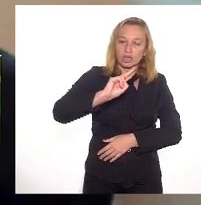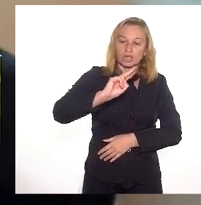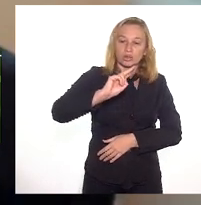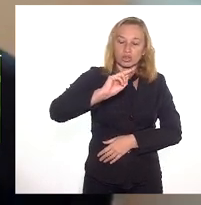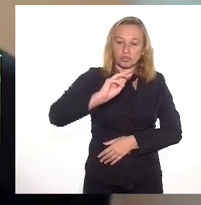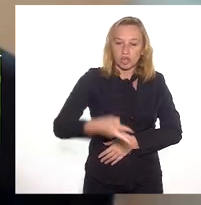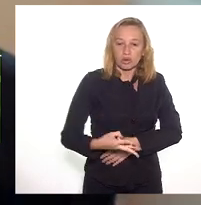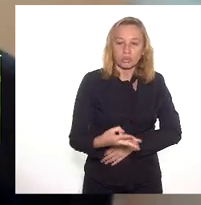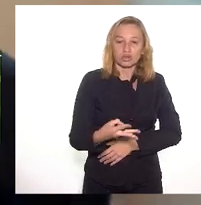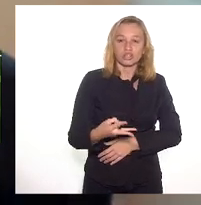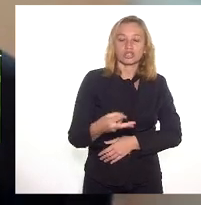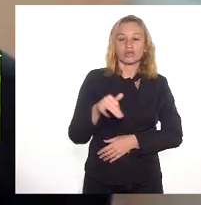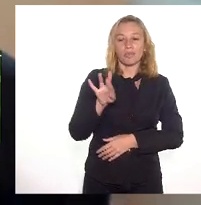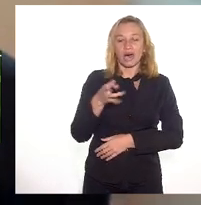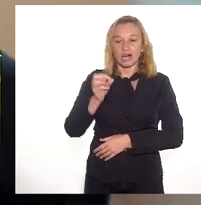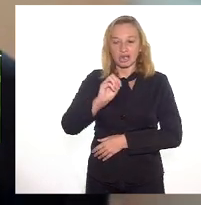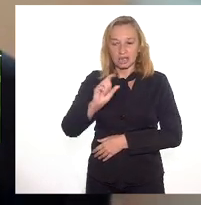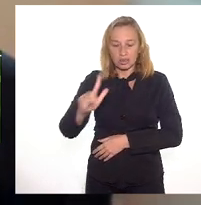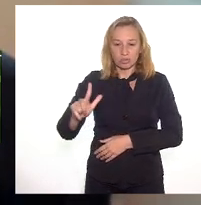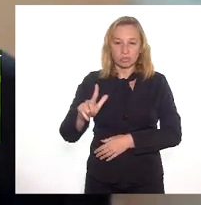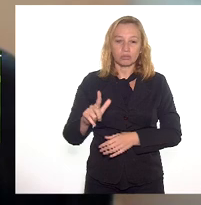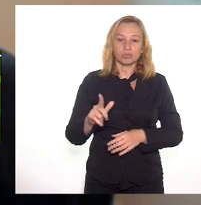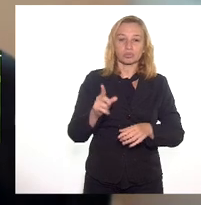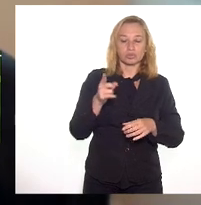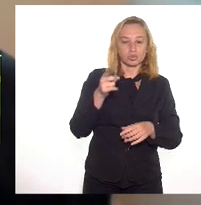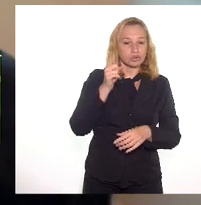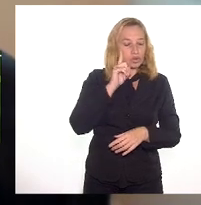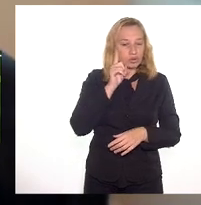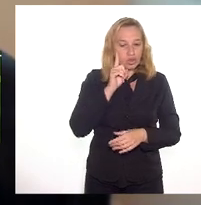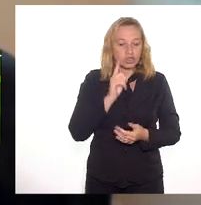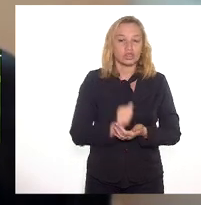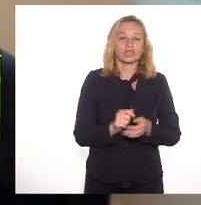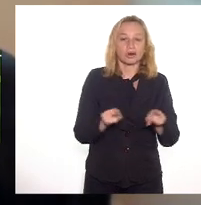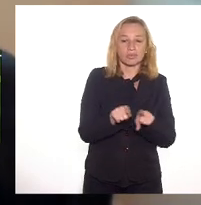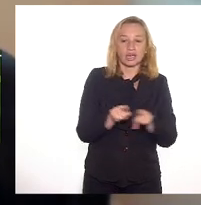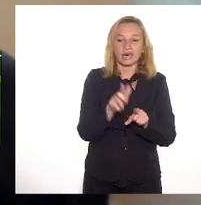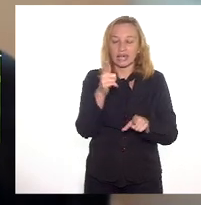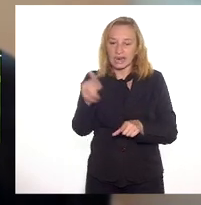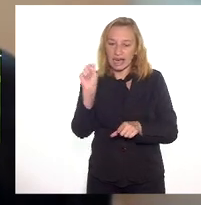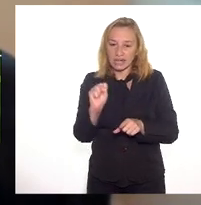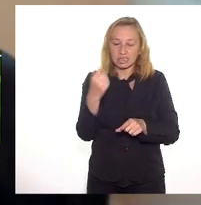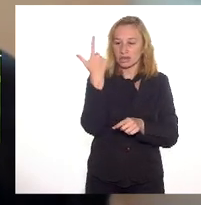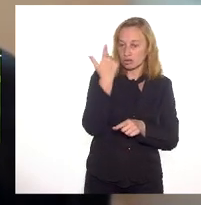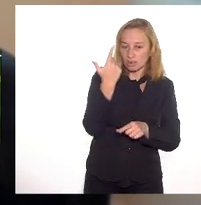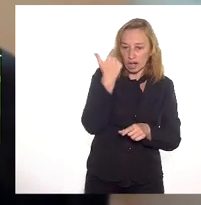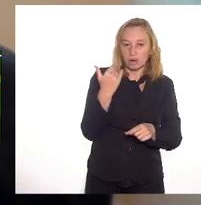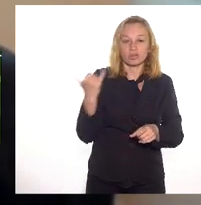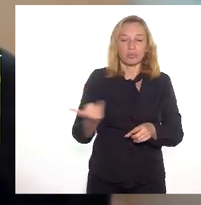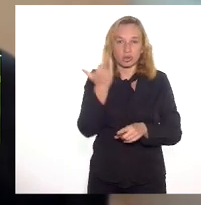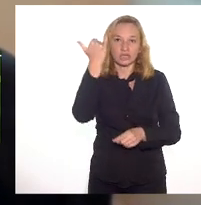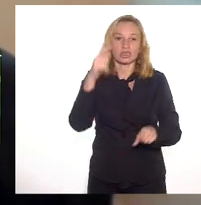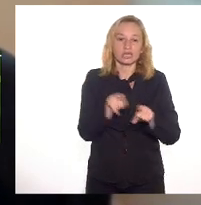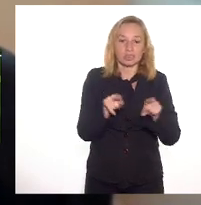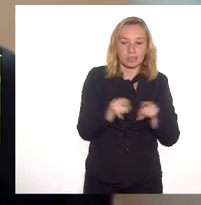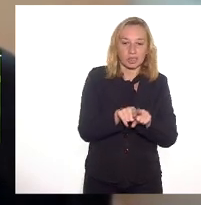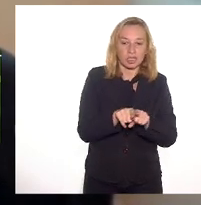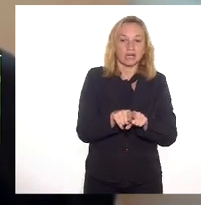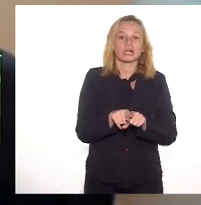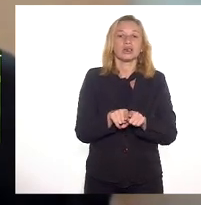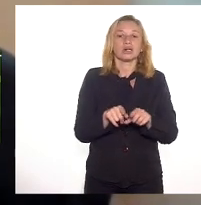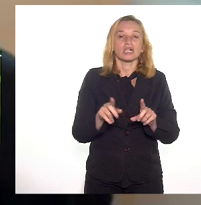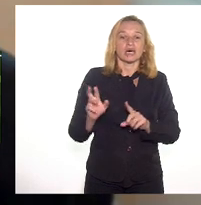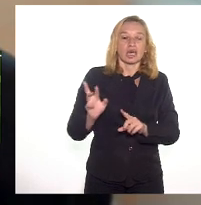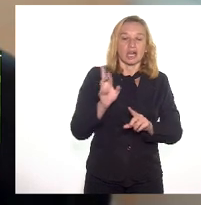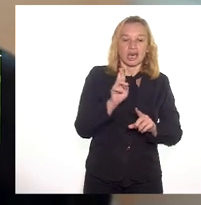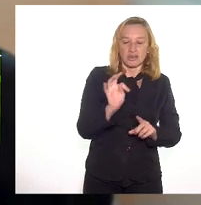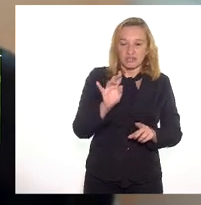dia, né? E sendo que em gás natural nós temos também uma produção muito importante. Temos uma grande refinaria